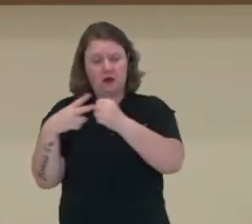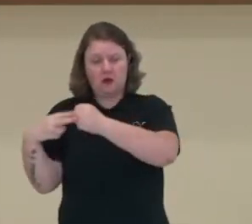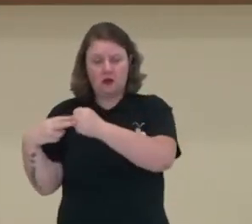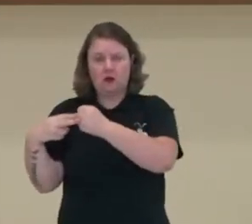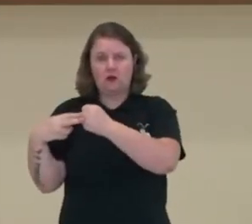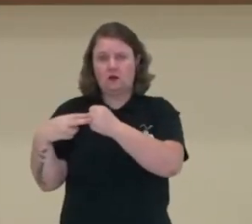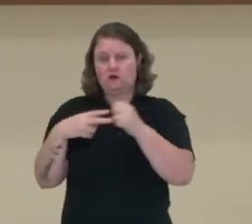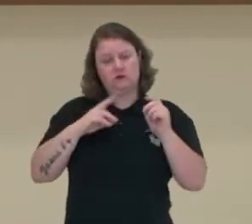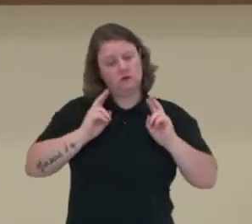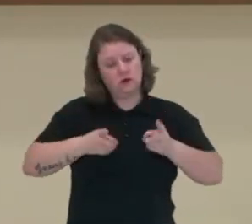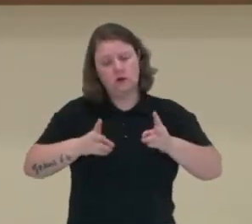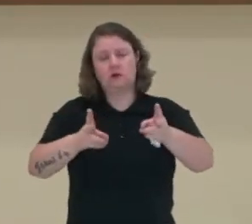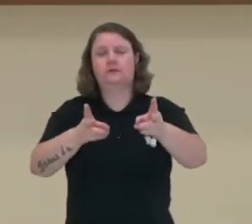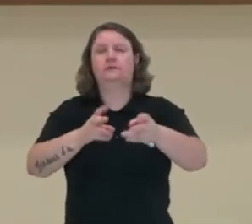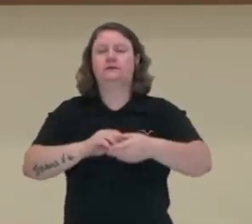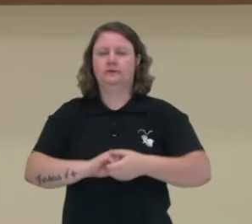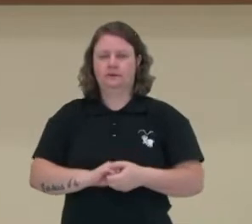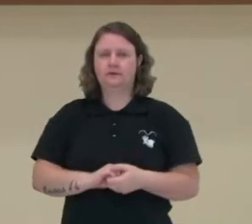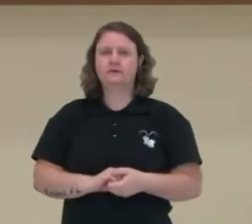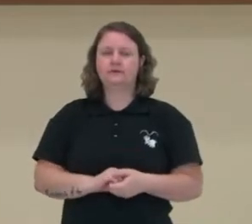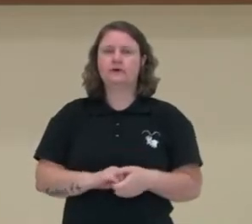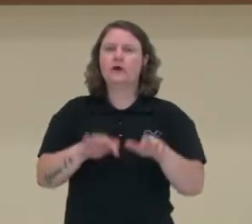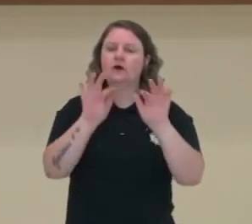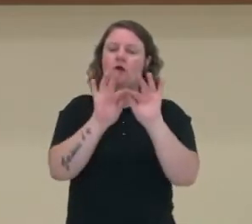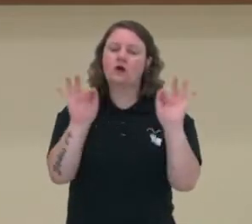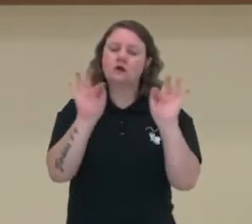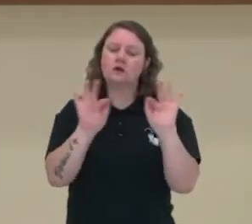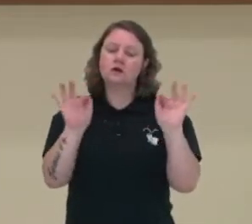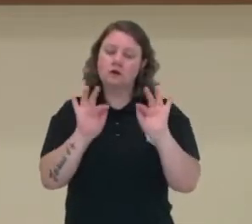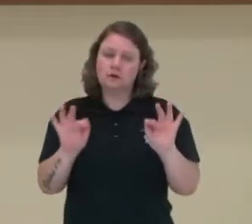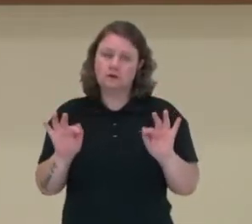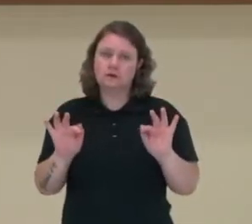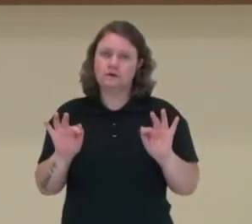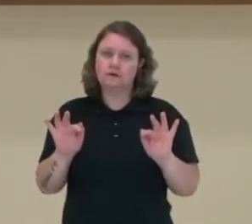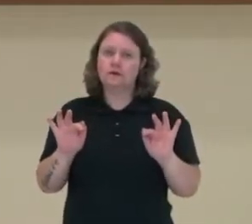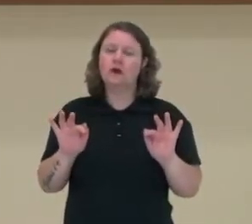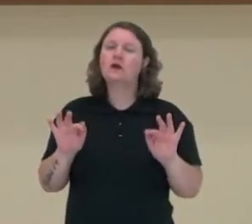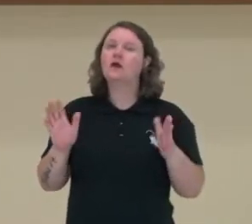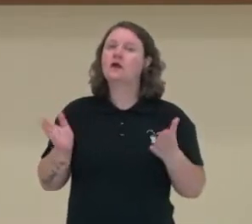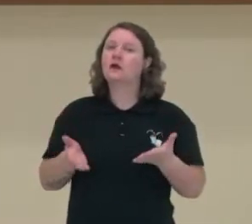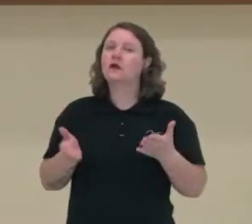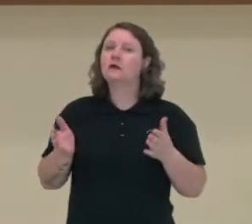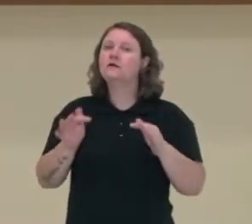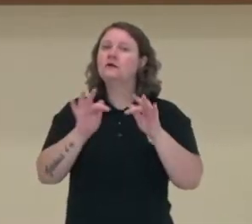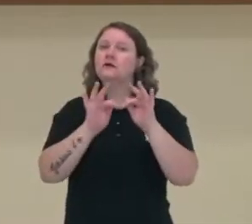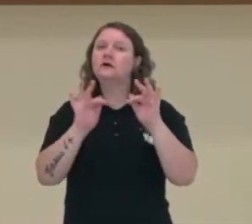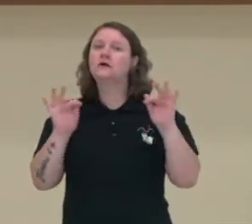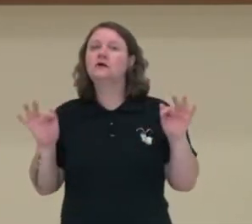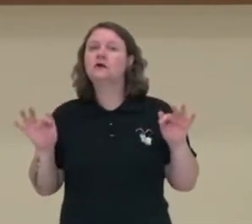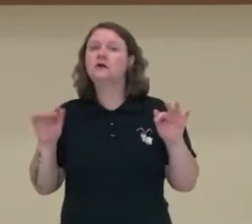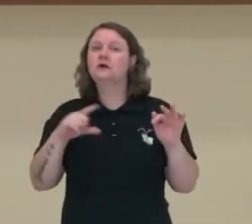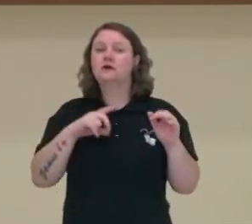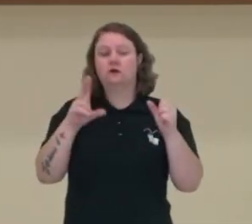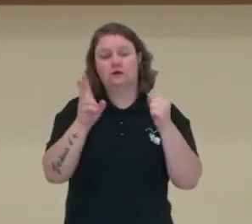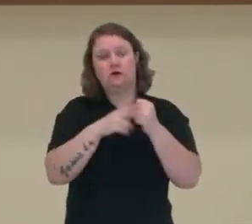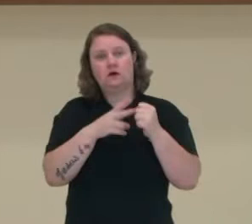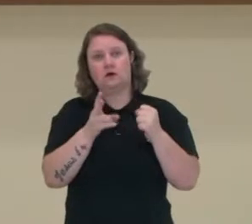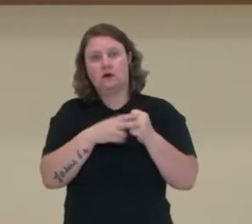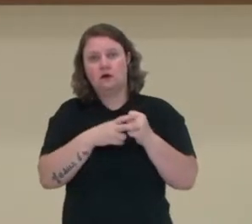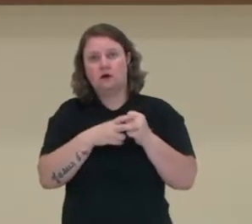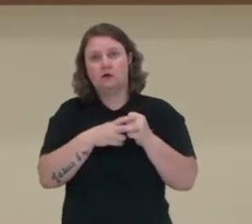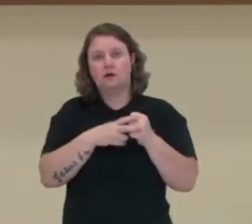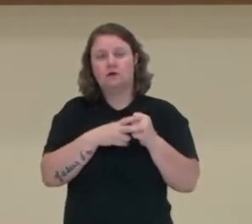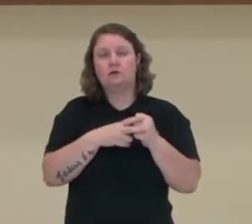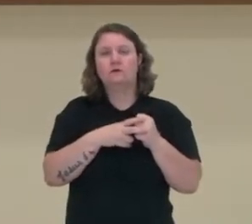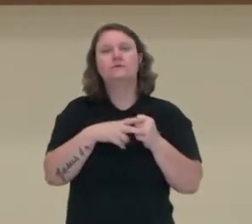e assim sucessivamente. Bom, então entendendo essa questão aqui desta frase que possui verbo, que é uma frase